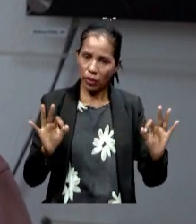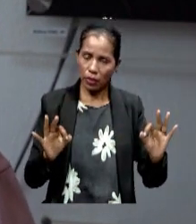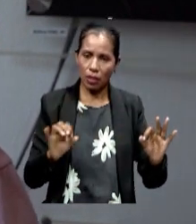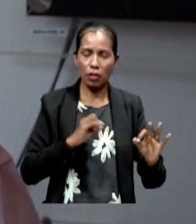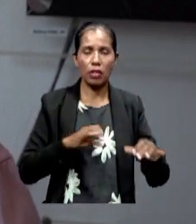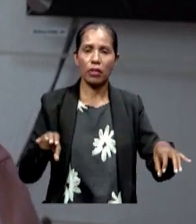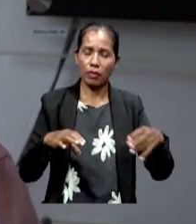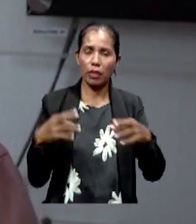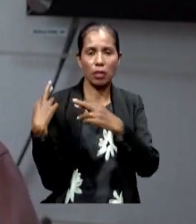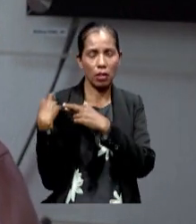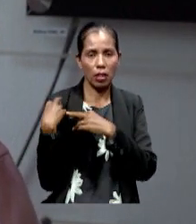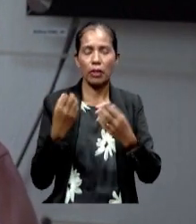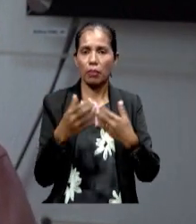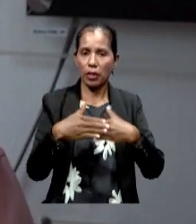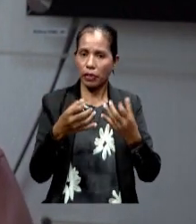um mos.